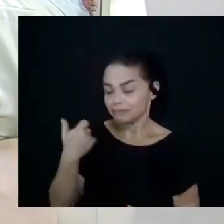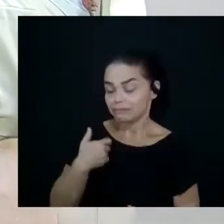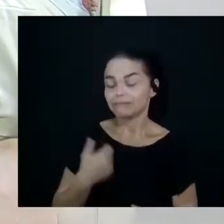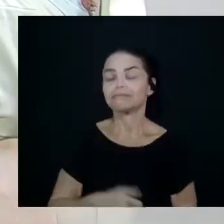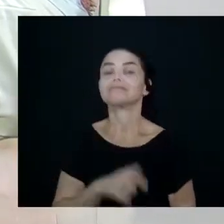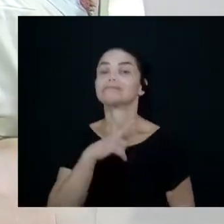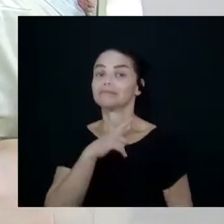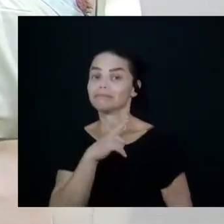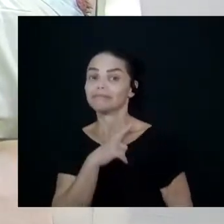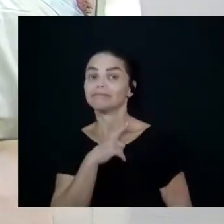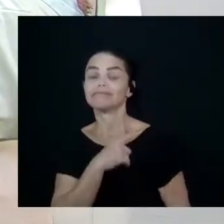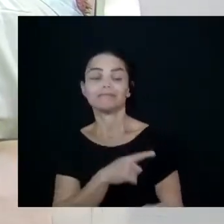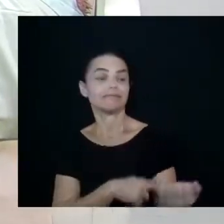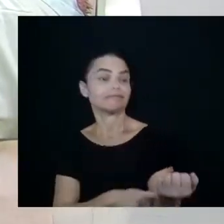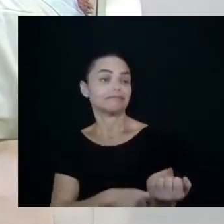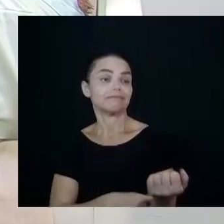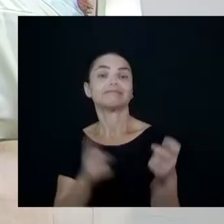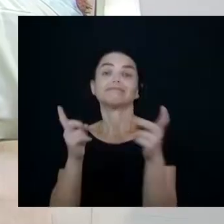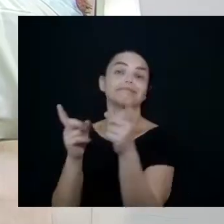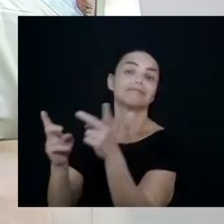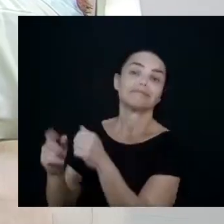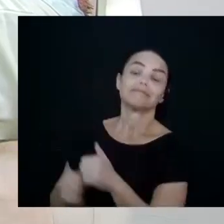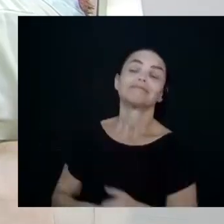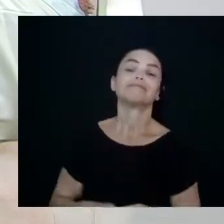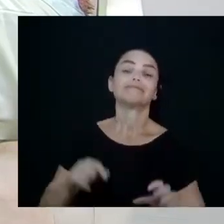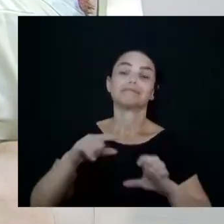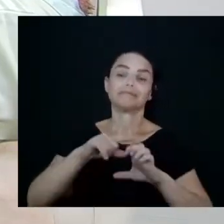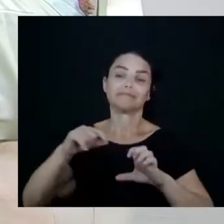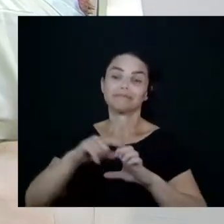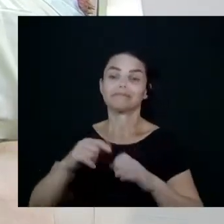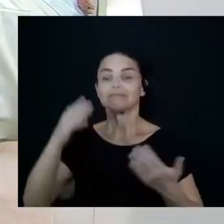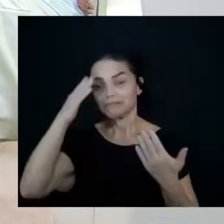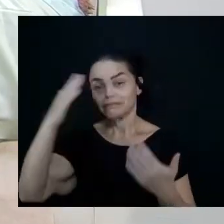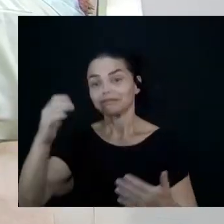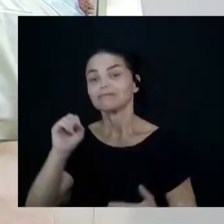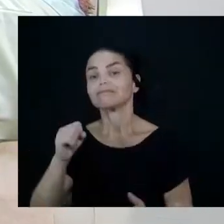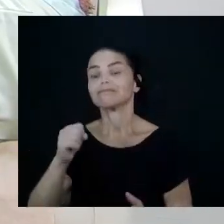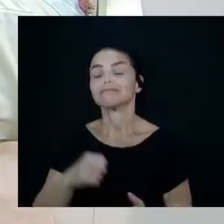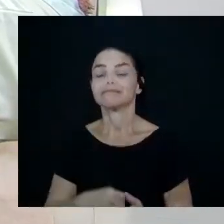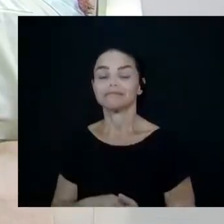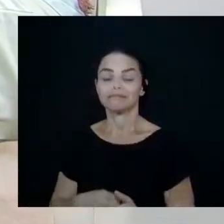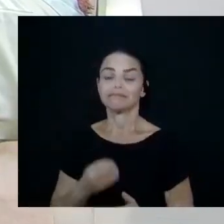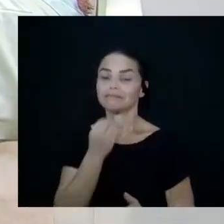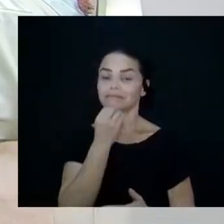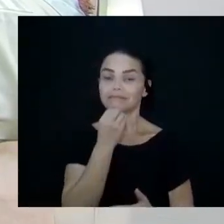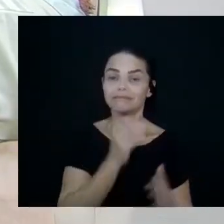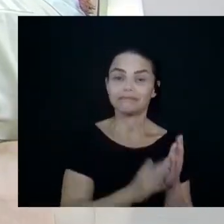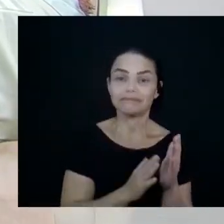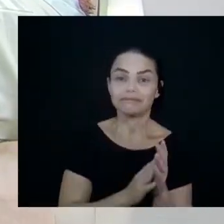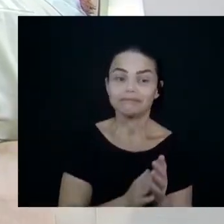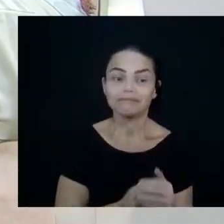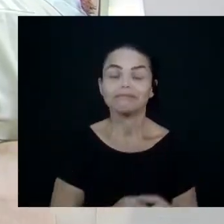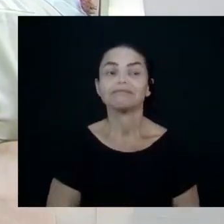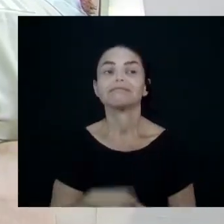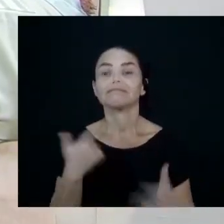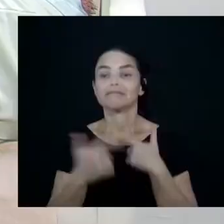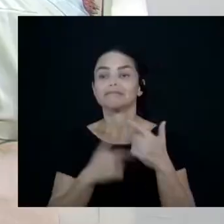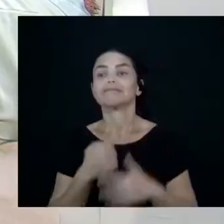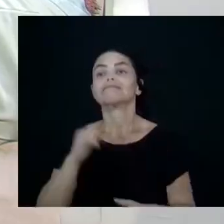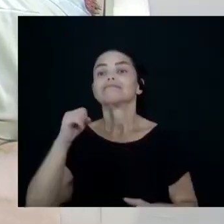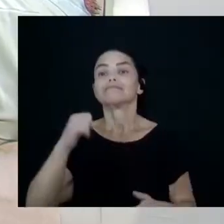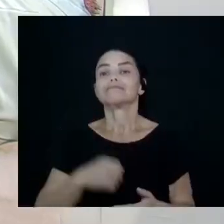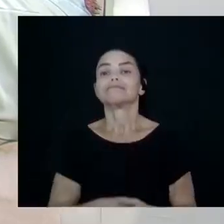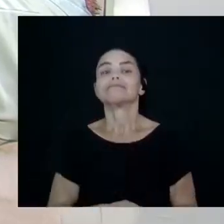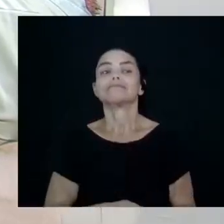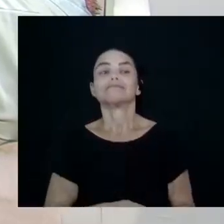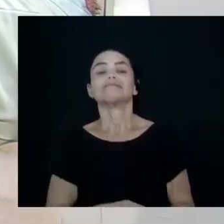Então, você sempre teve essa veia empreendedora, é isso? Sim, muito obrigada pela oportunidade, parabéns pelo trabalho.